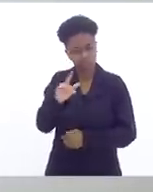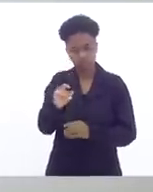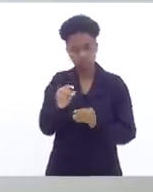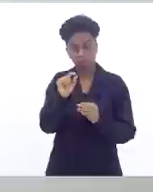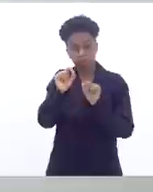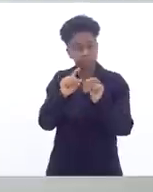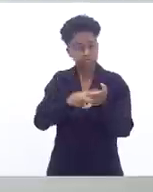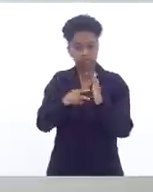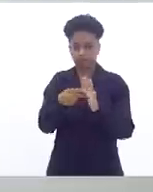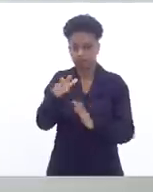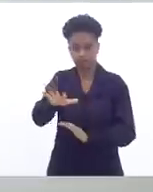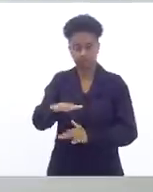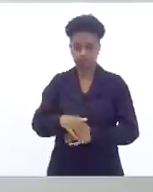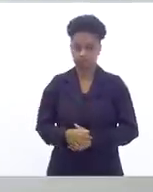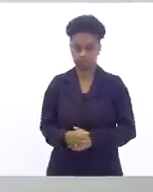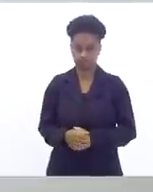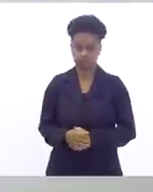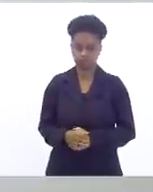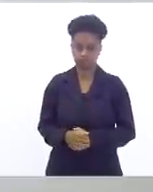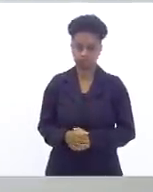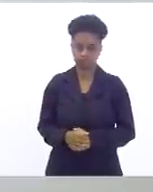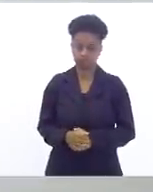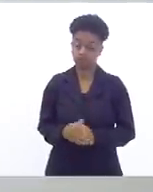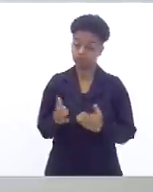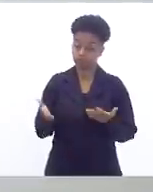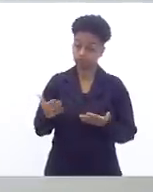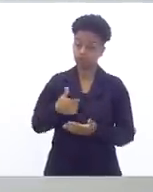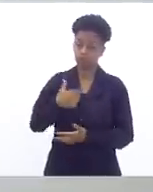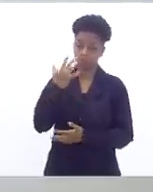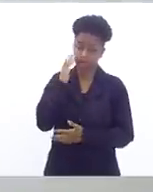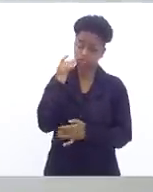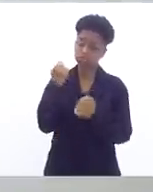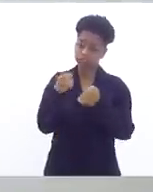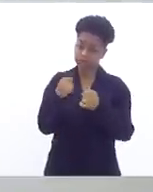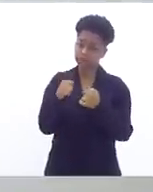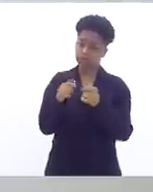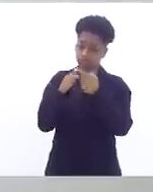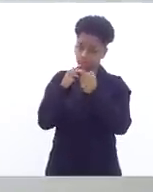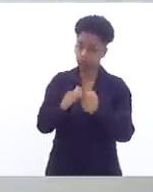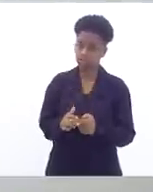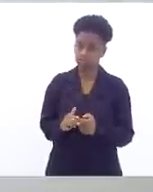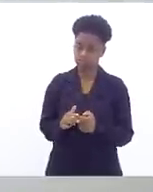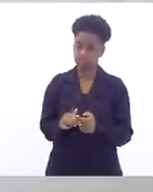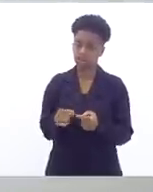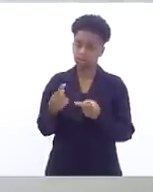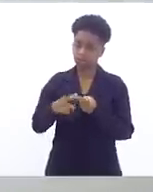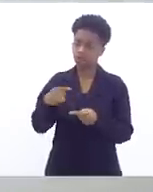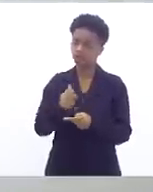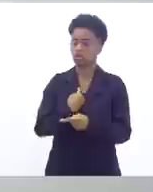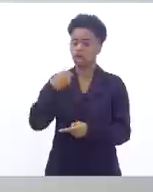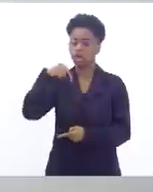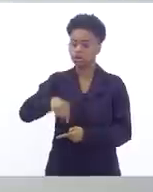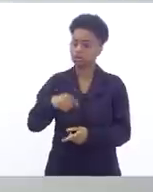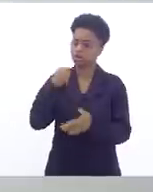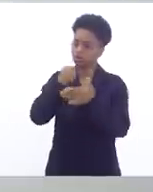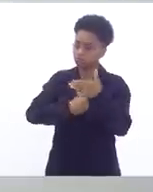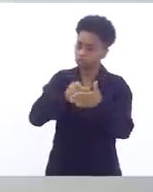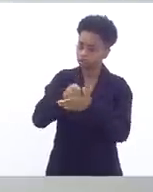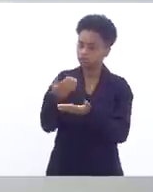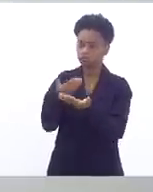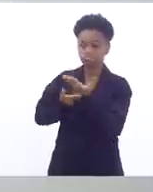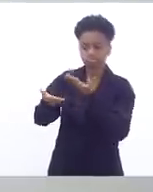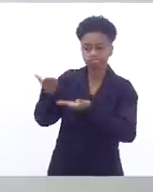repente Então acho que isso tem que ser reparado nós estamos aqui para lutar dialogar com o